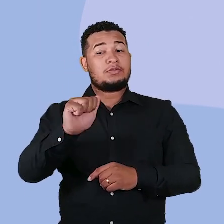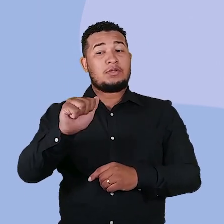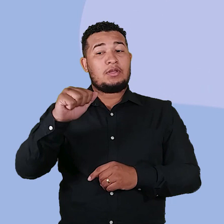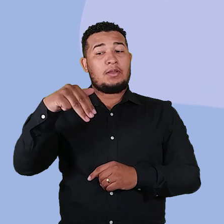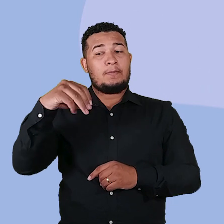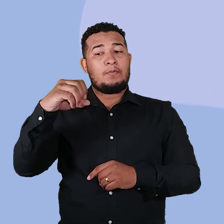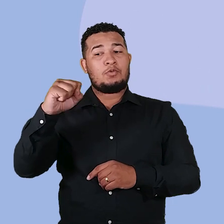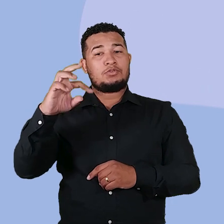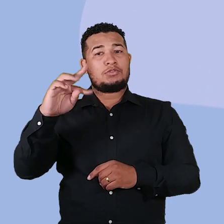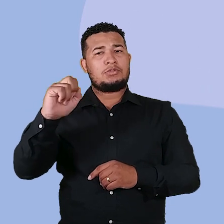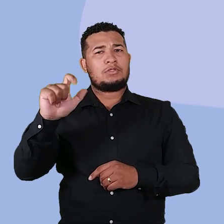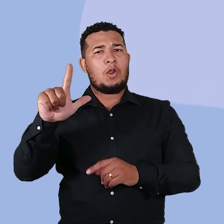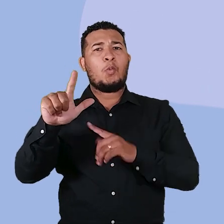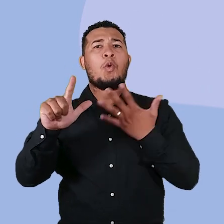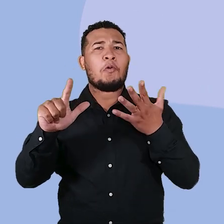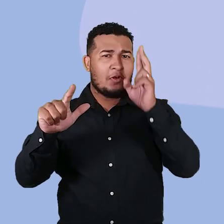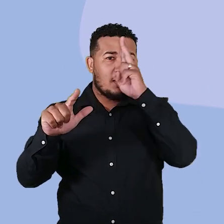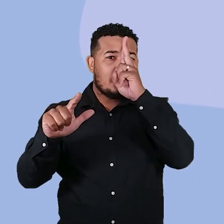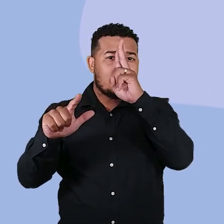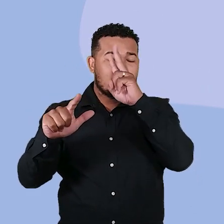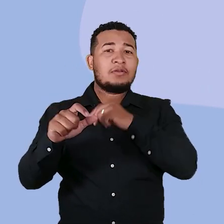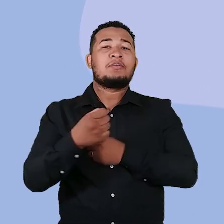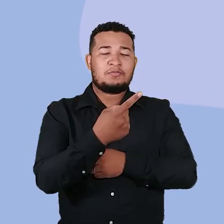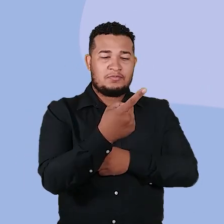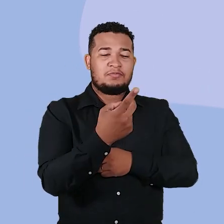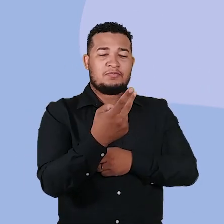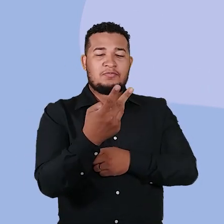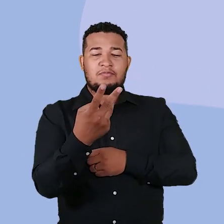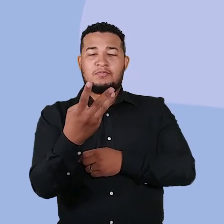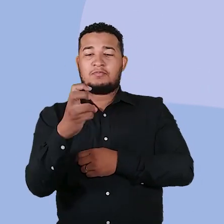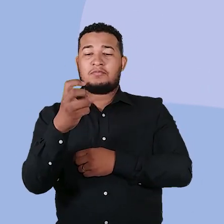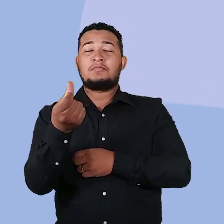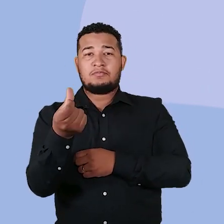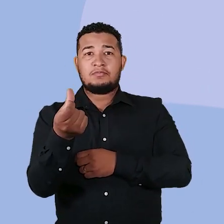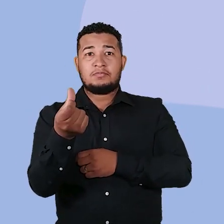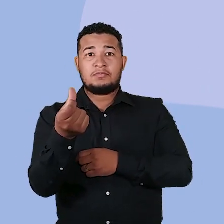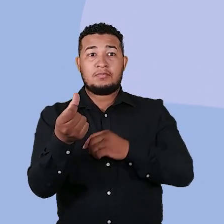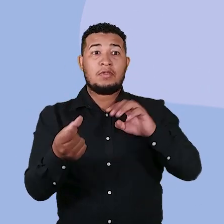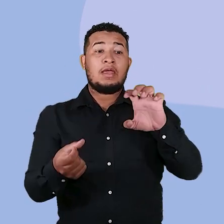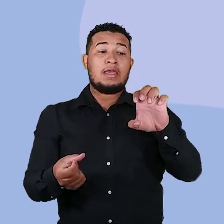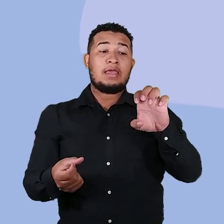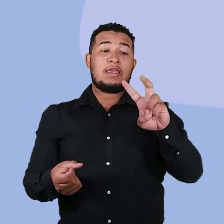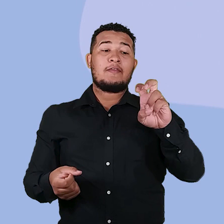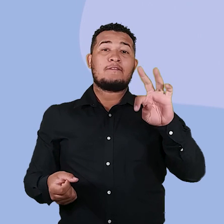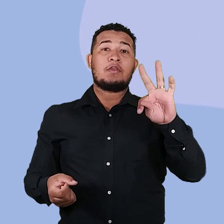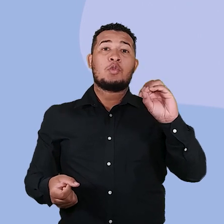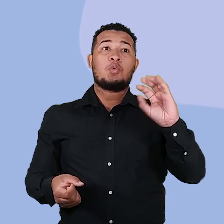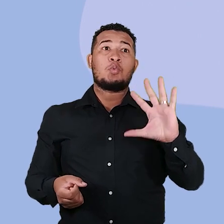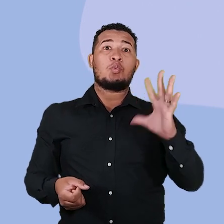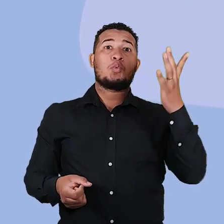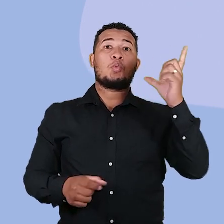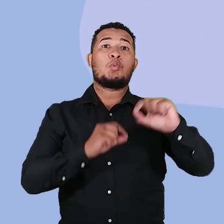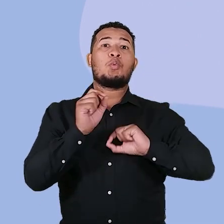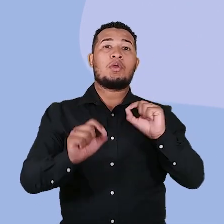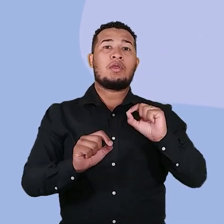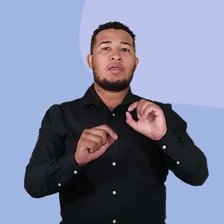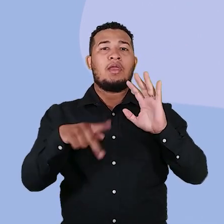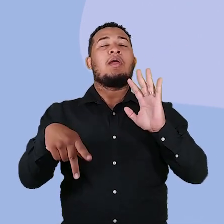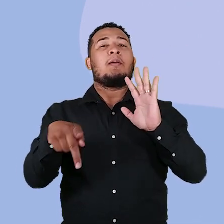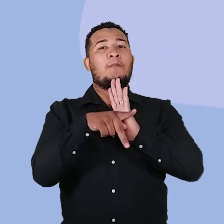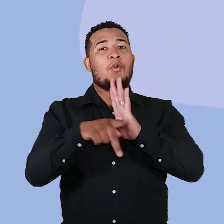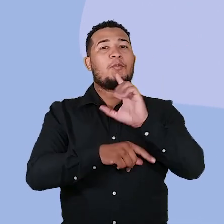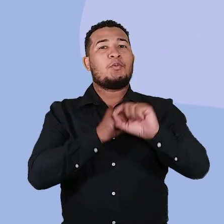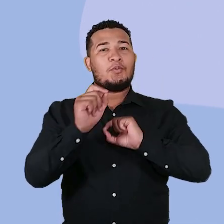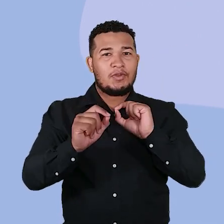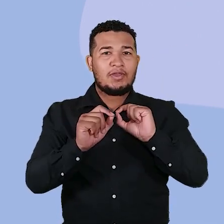espaço amostral um dois três quatro cinco seis já vimos é e qual é o evento para são todos os números pares